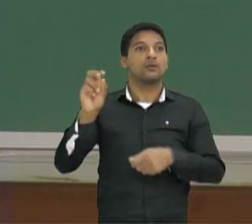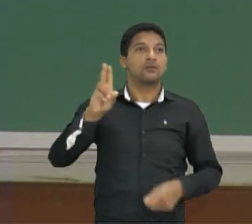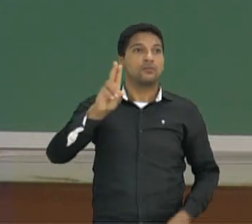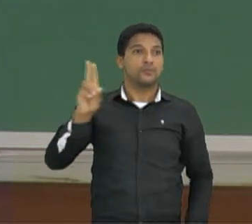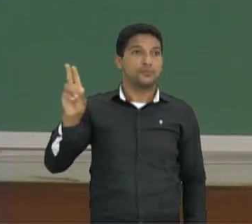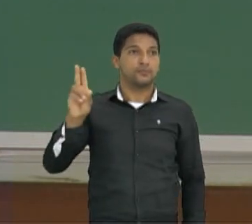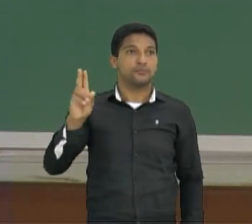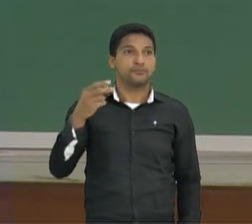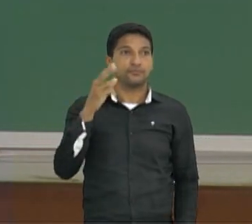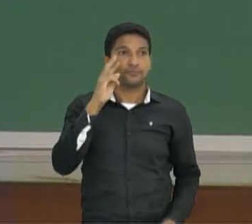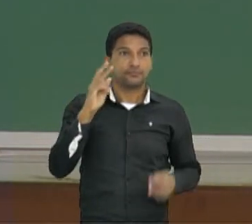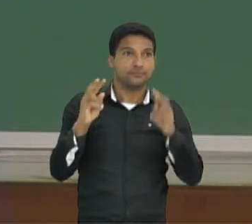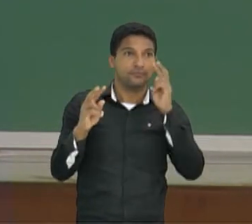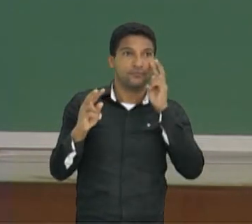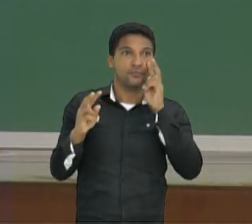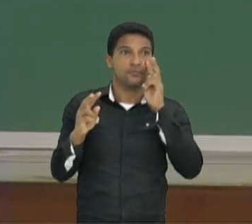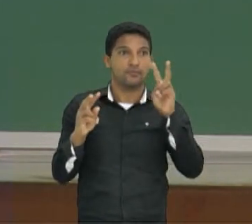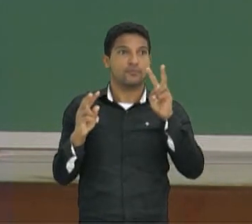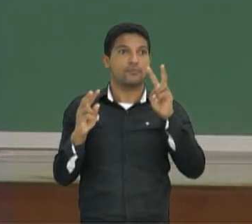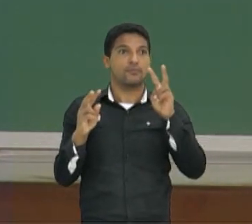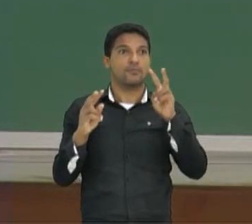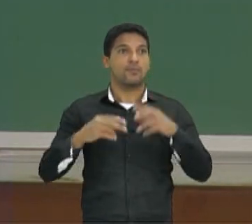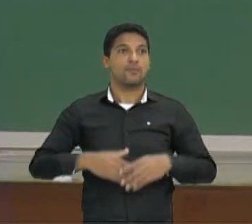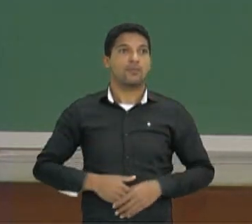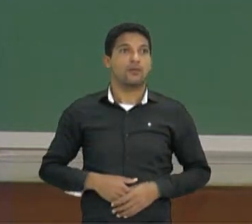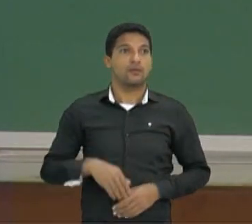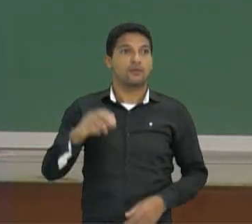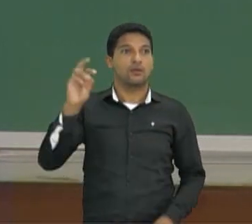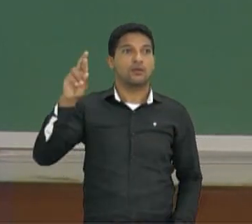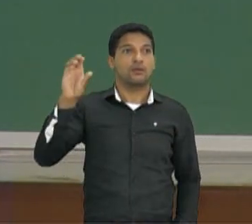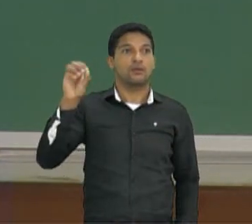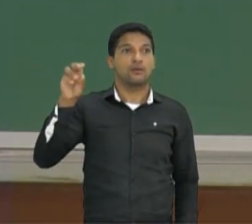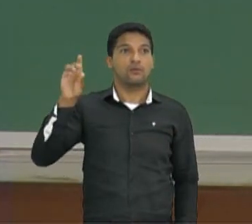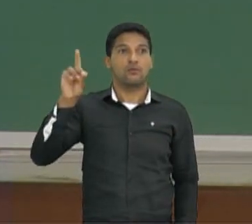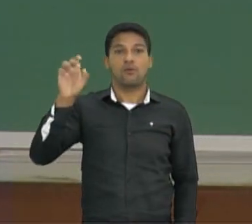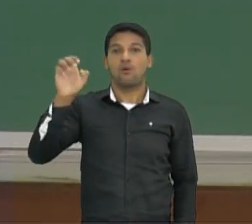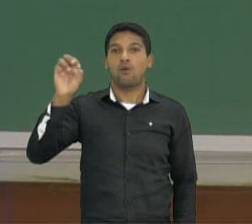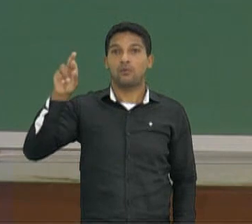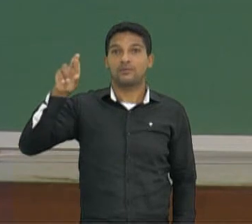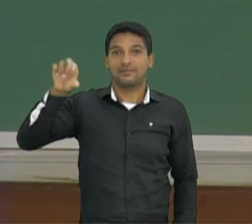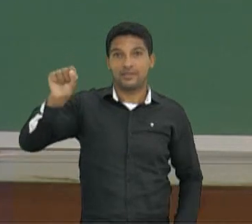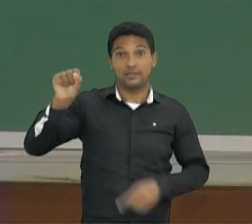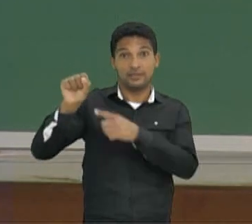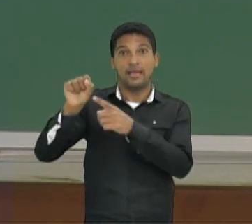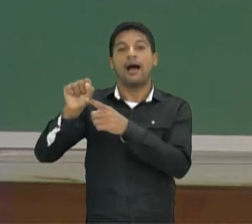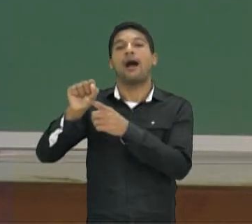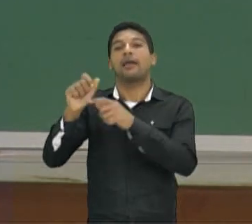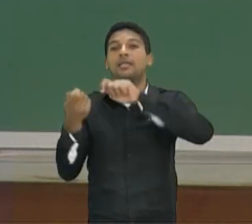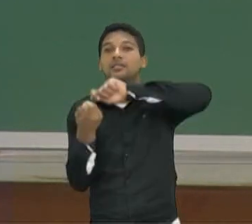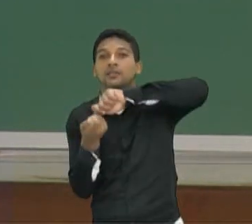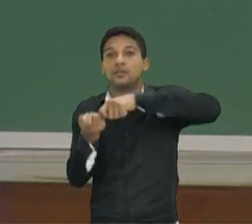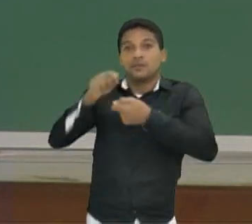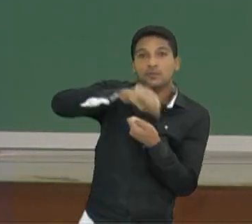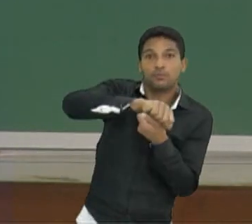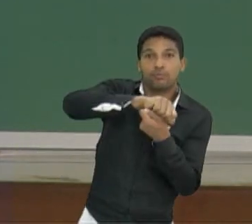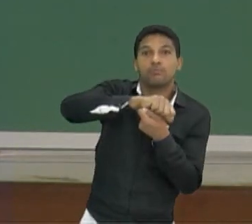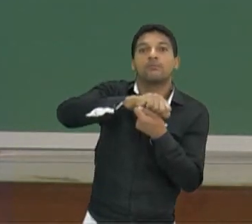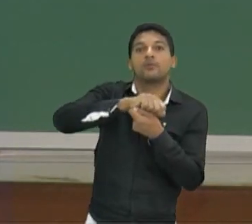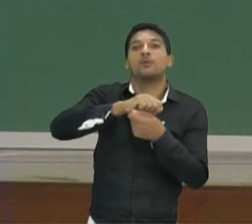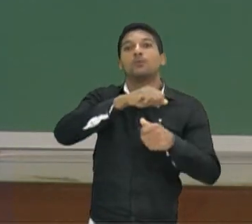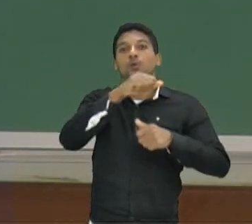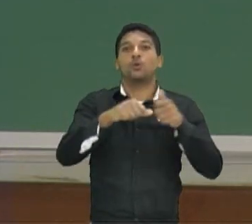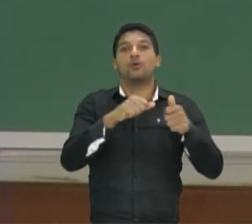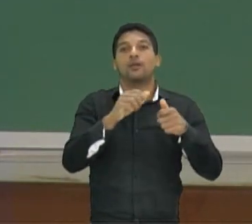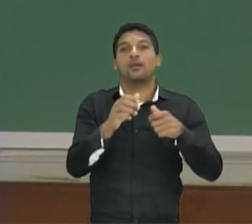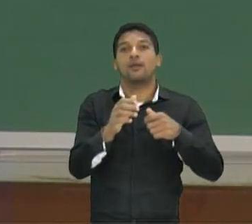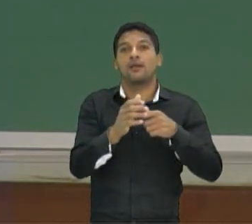muitos acreditam que foi o que deu origem, que inspirou a criação do beisebol, né? Então esse esporte aqui que era jogado na Inglaterra era